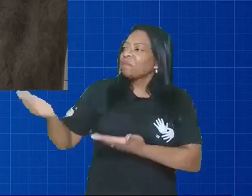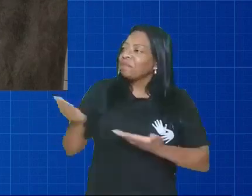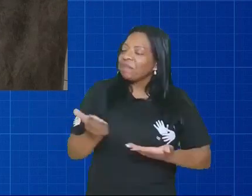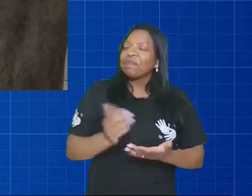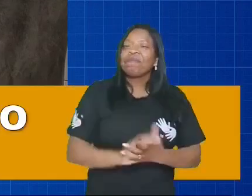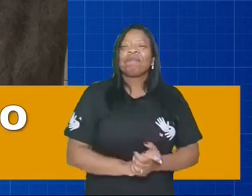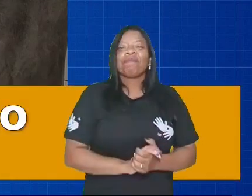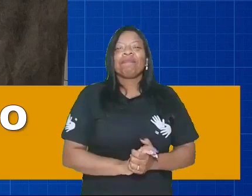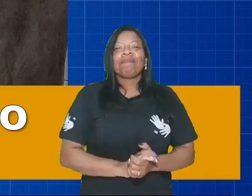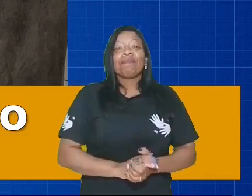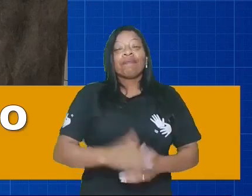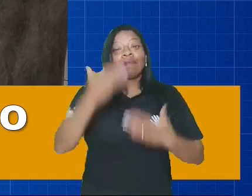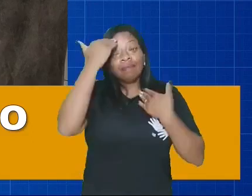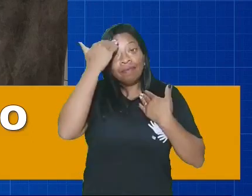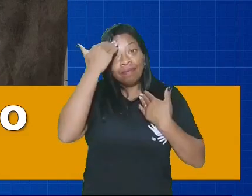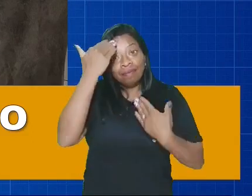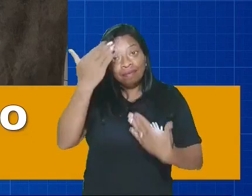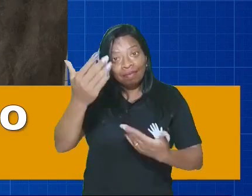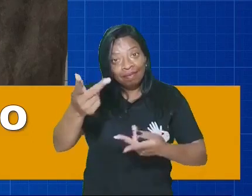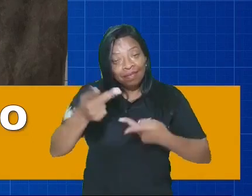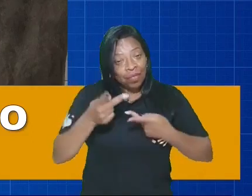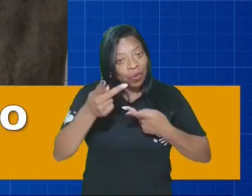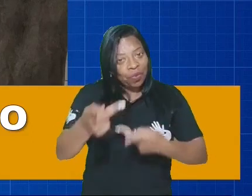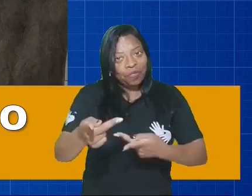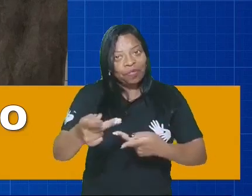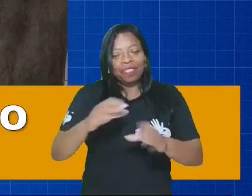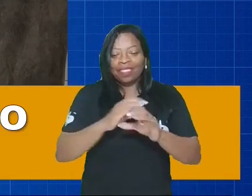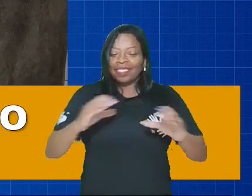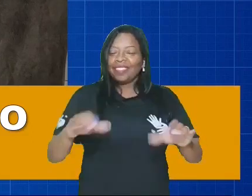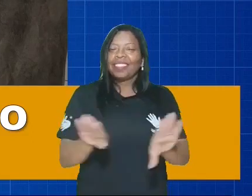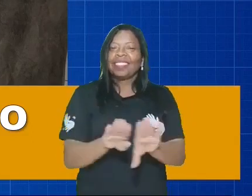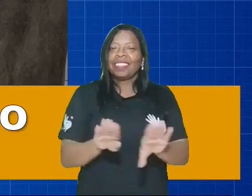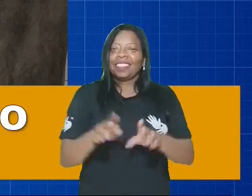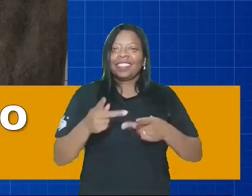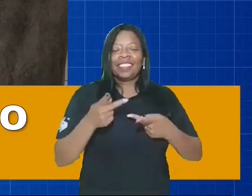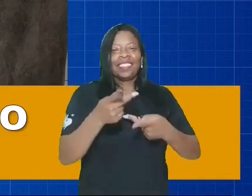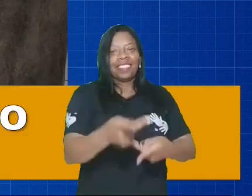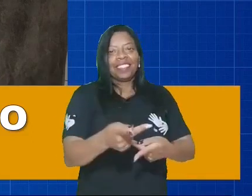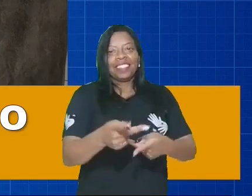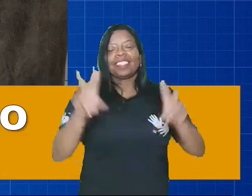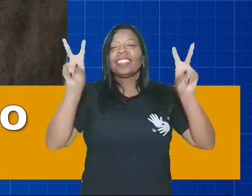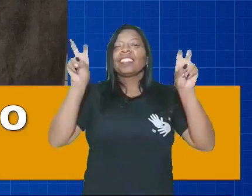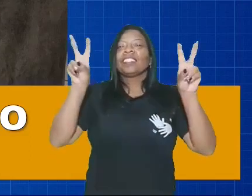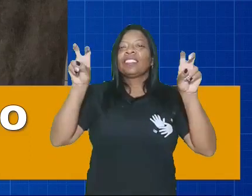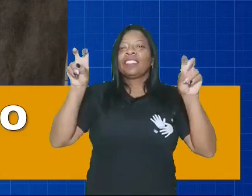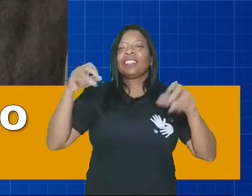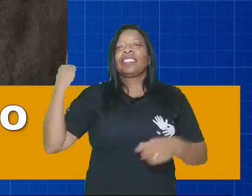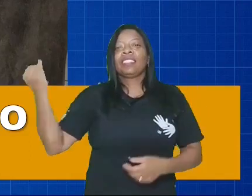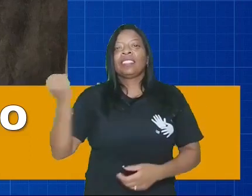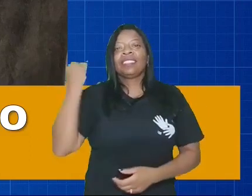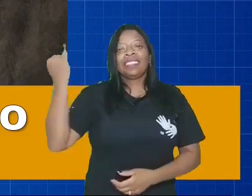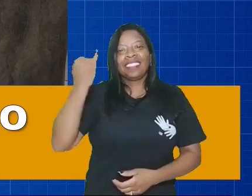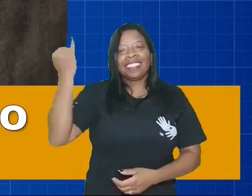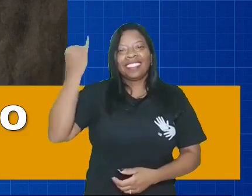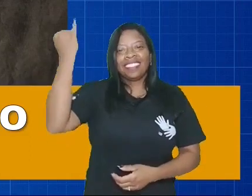de Educação, agradecer a confiança por estar aqui e por tratar de um tema tão importante